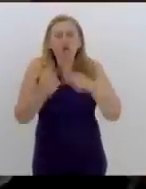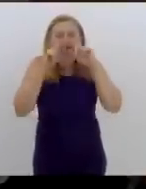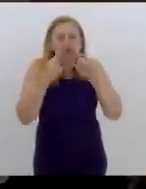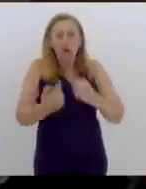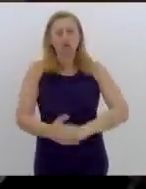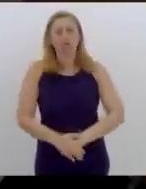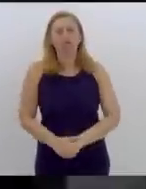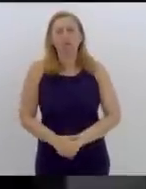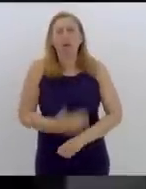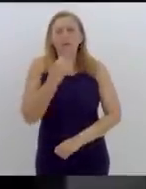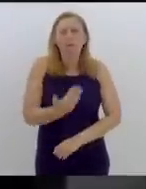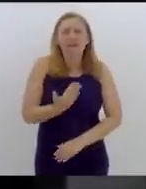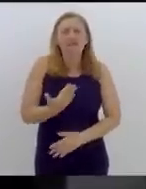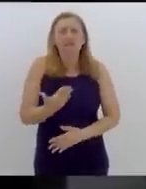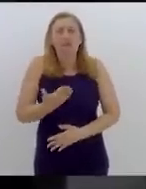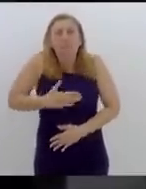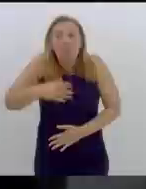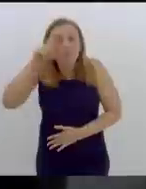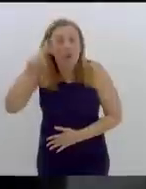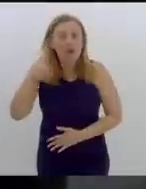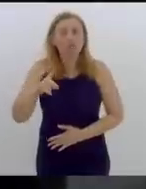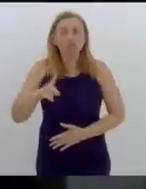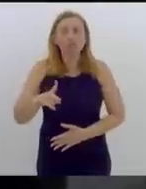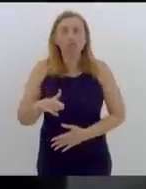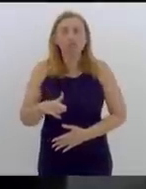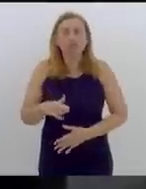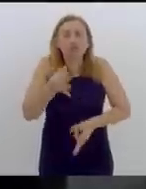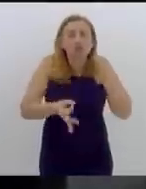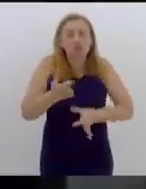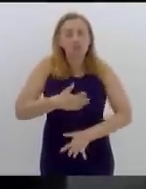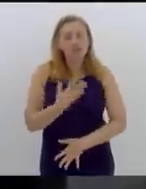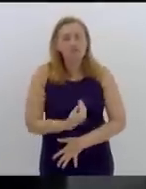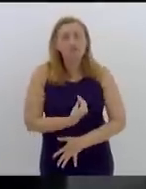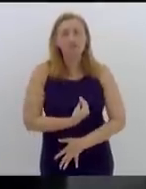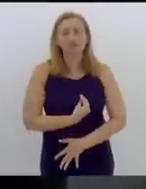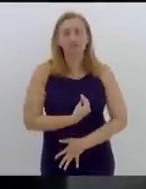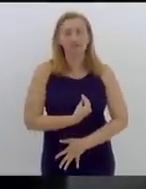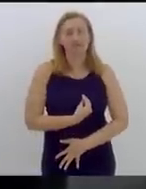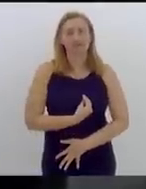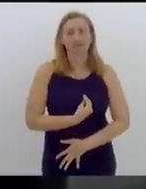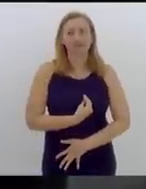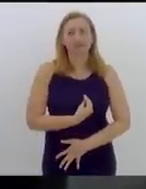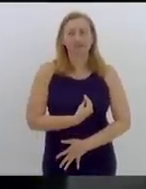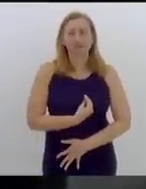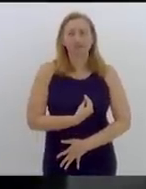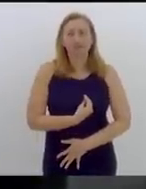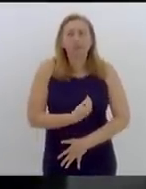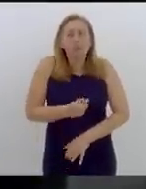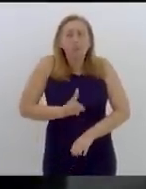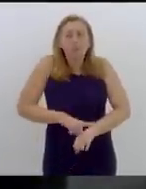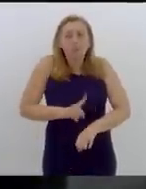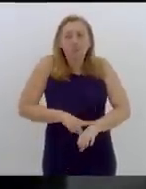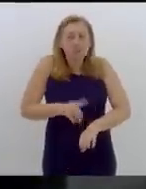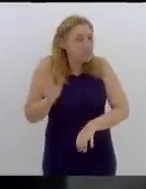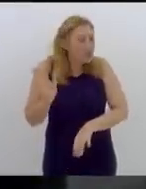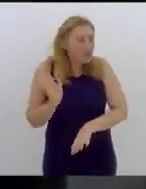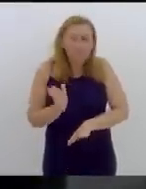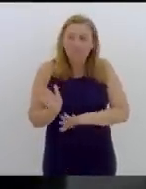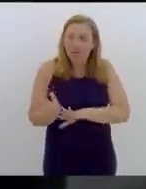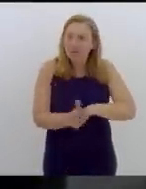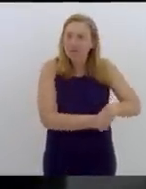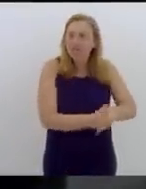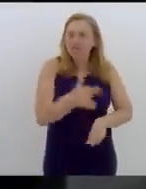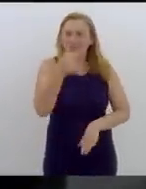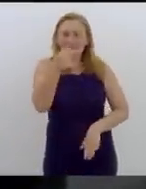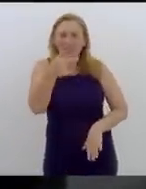choro por ela peço pelo amor de Deus faça Justiça não só comigo que o tempo passa eu tô com 76